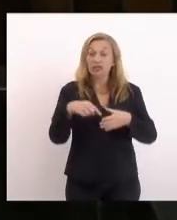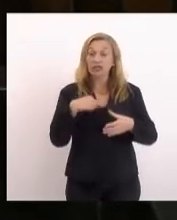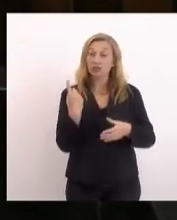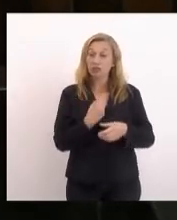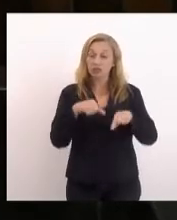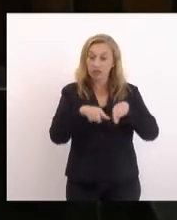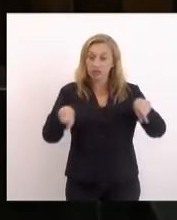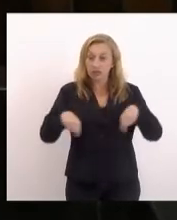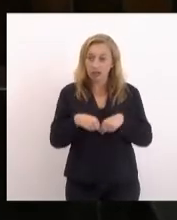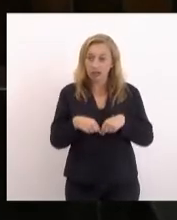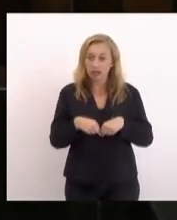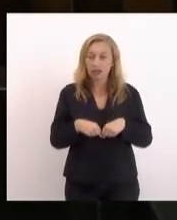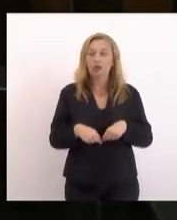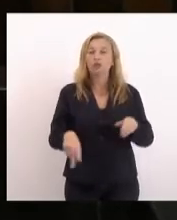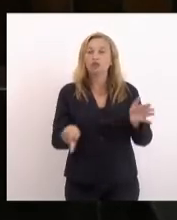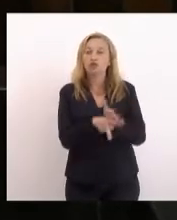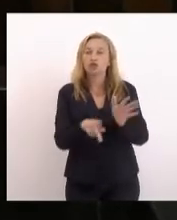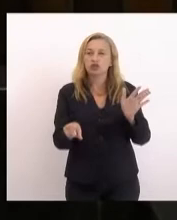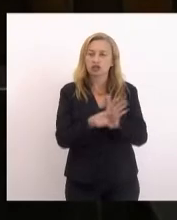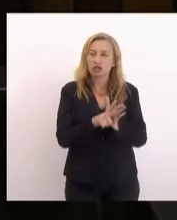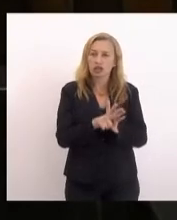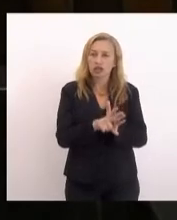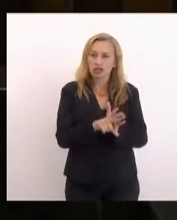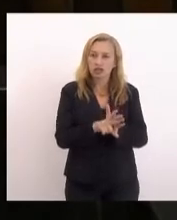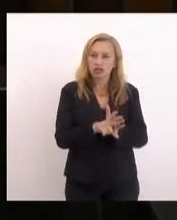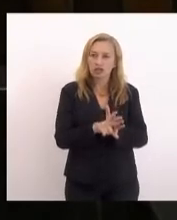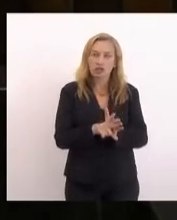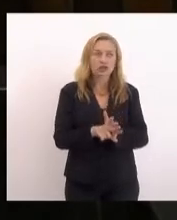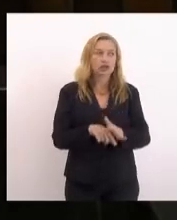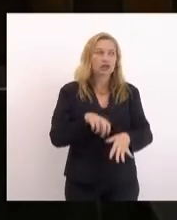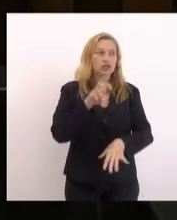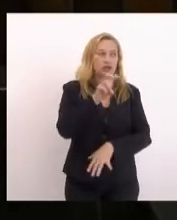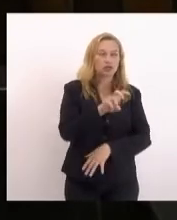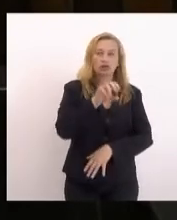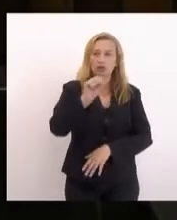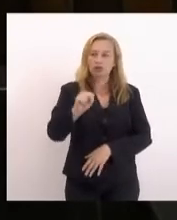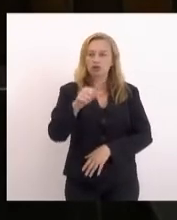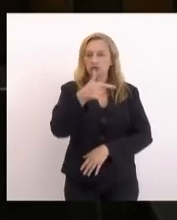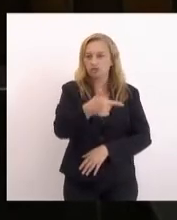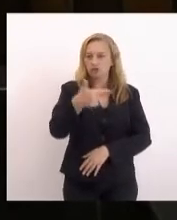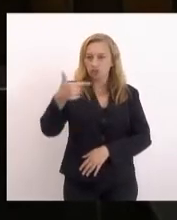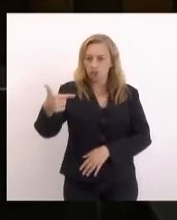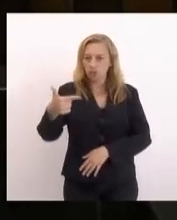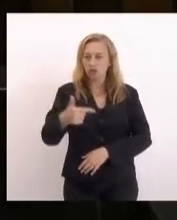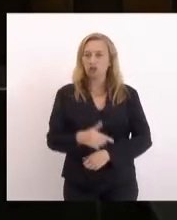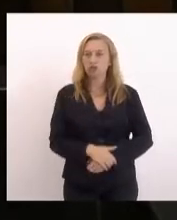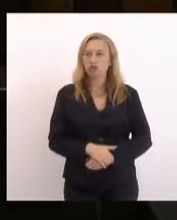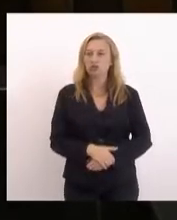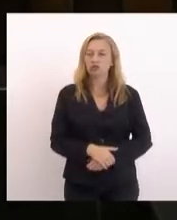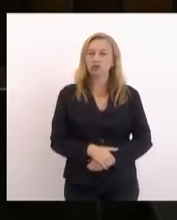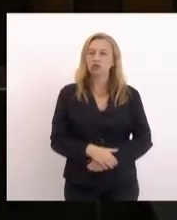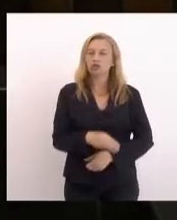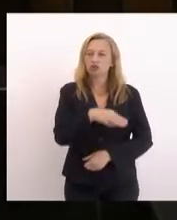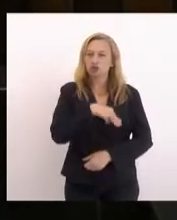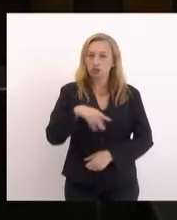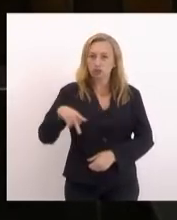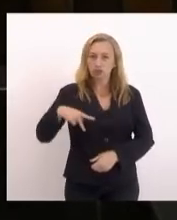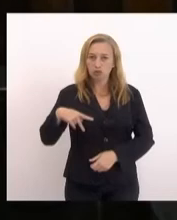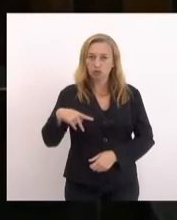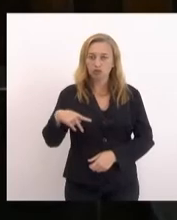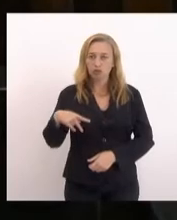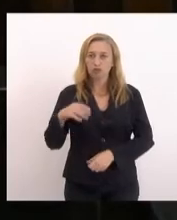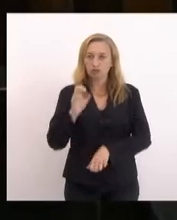O projeto de lei complementar 58 de 22 do Ministério Público